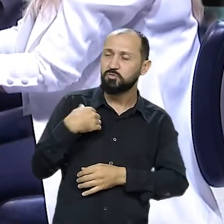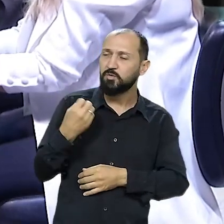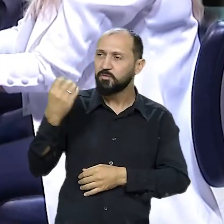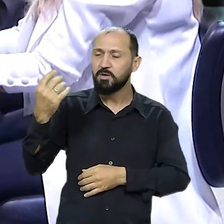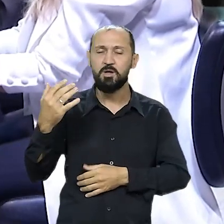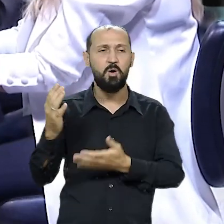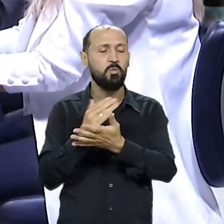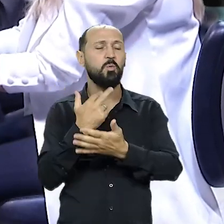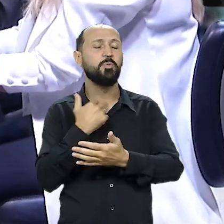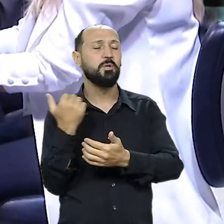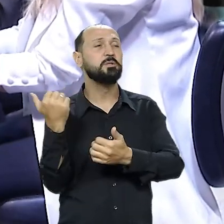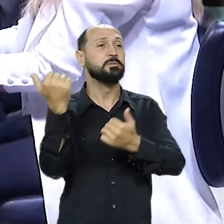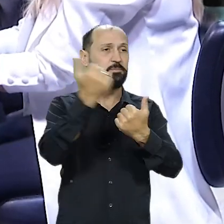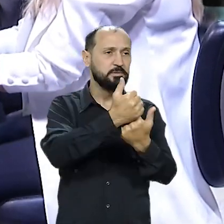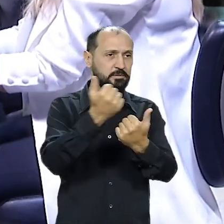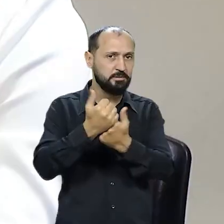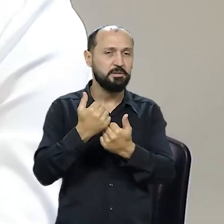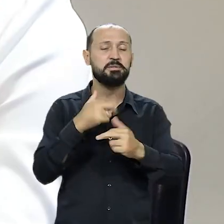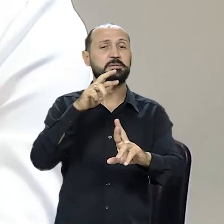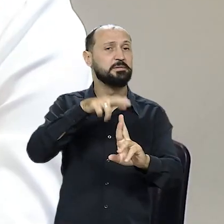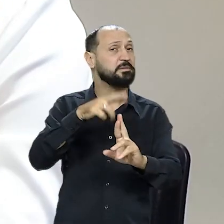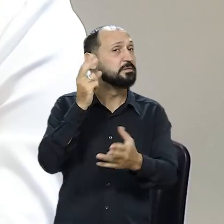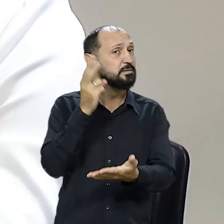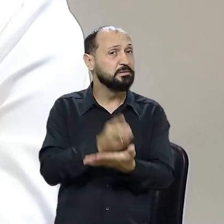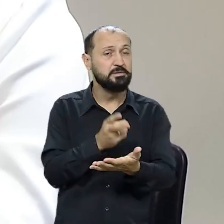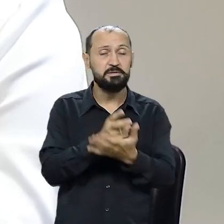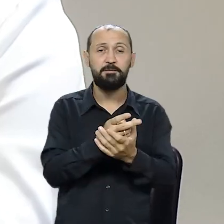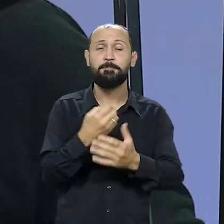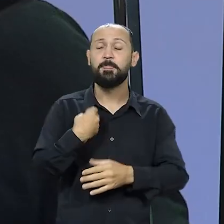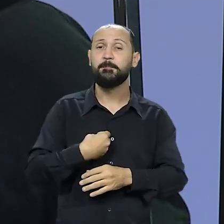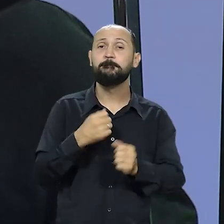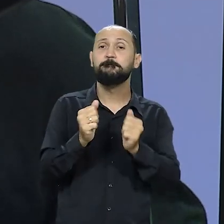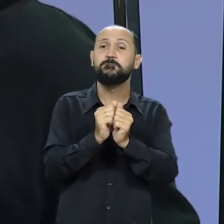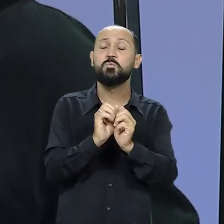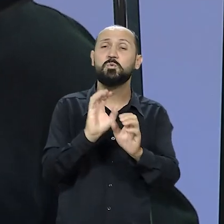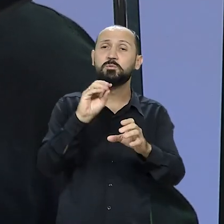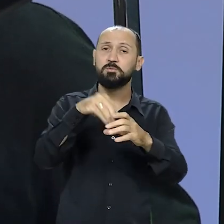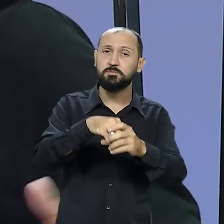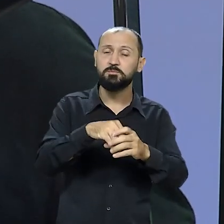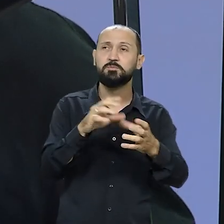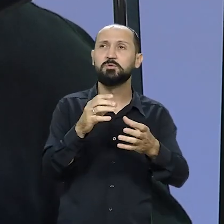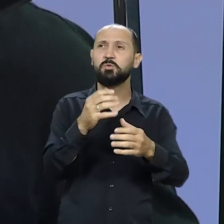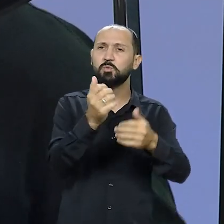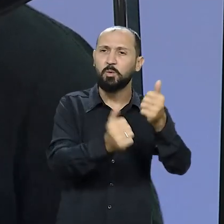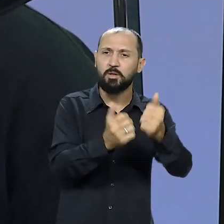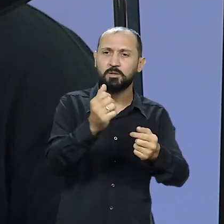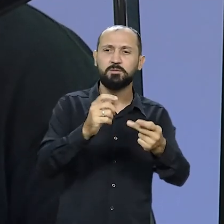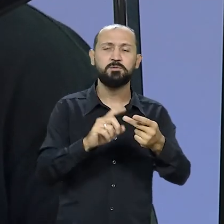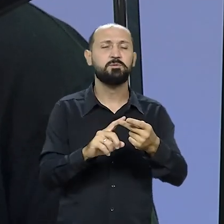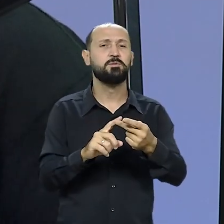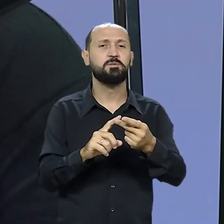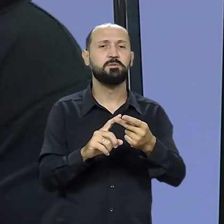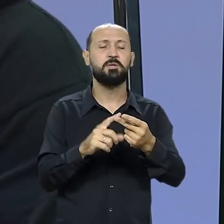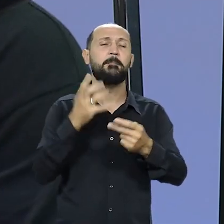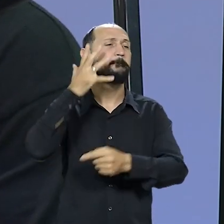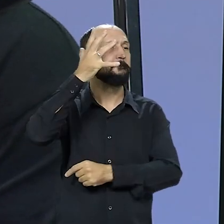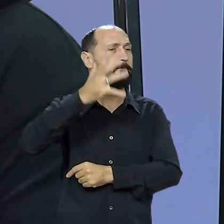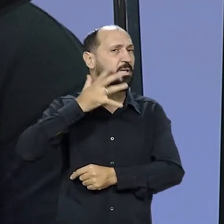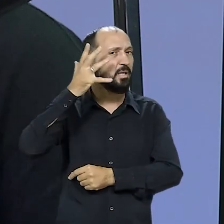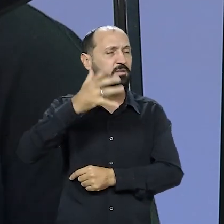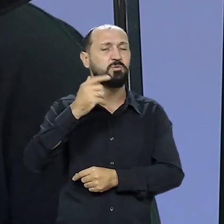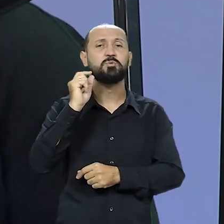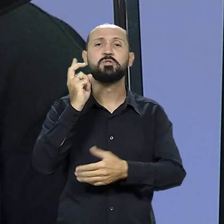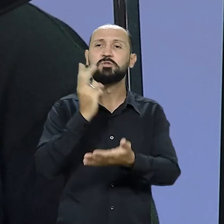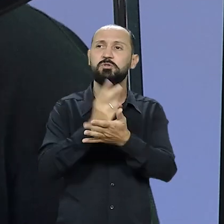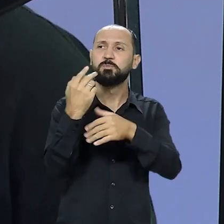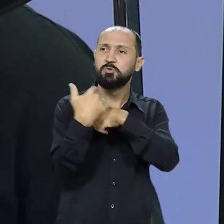estiver viajando, alguém não puder ir, tem alguém do Girolando representando. E faz parte de outros setores, a Câmara Setorial do Leite, e aí em